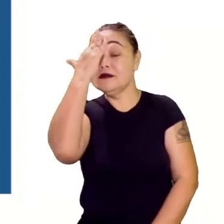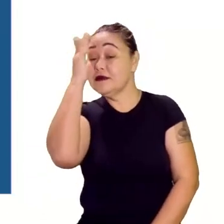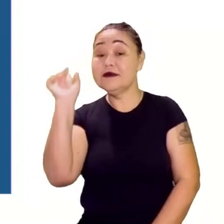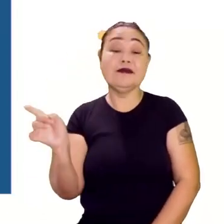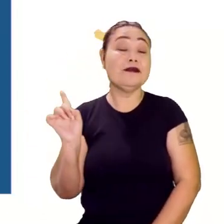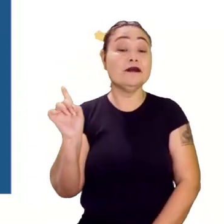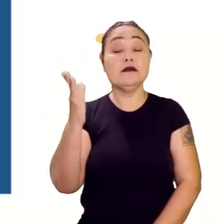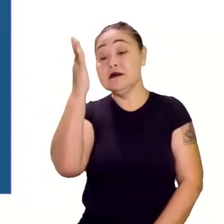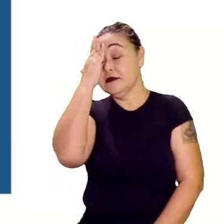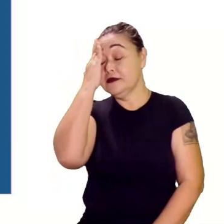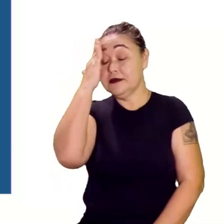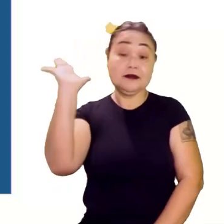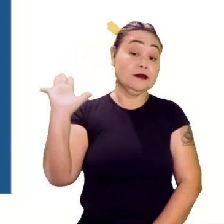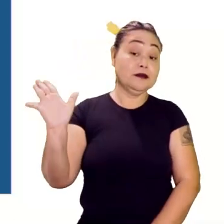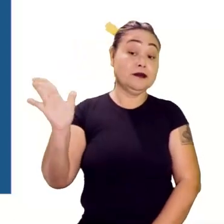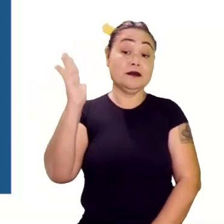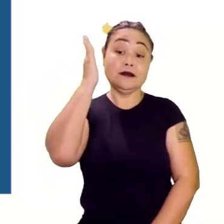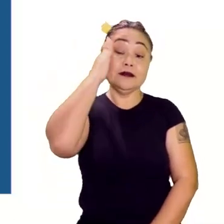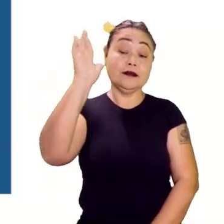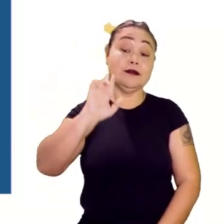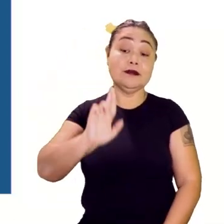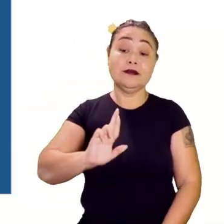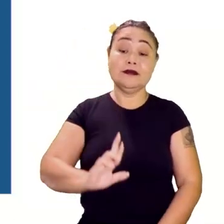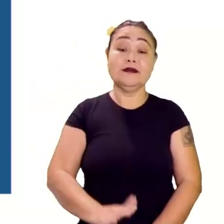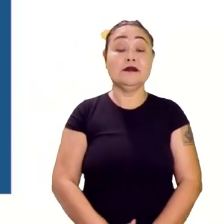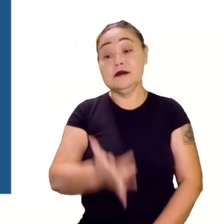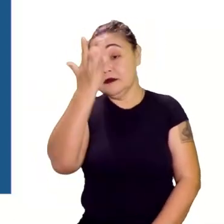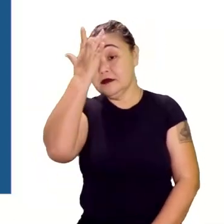sei. Já sei.